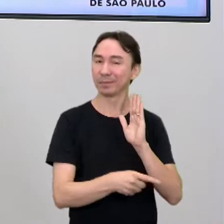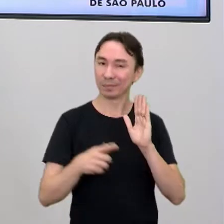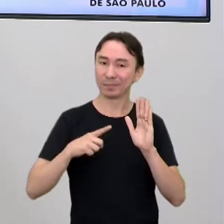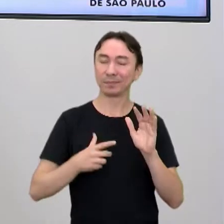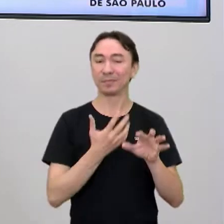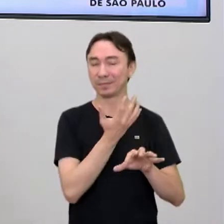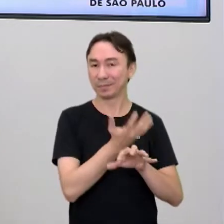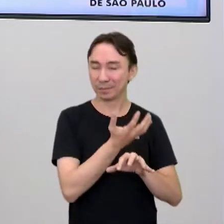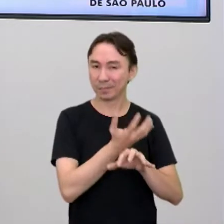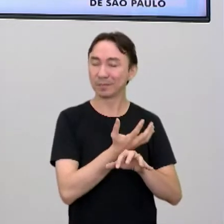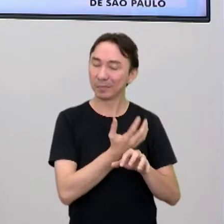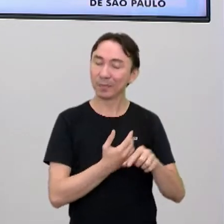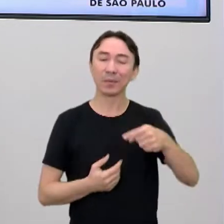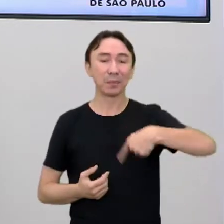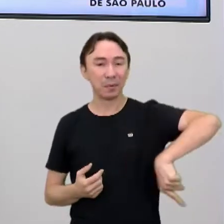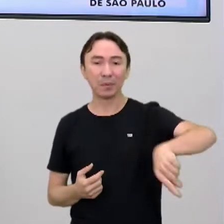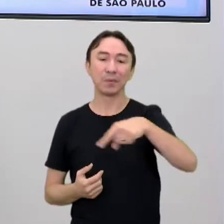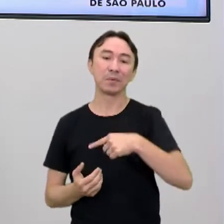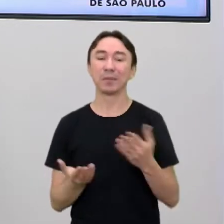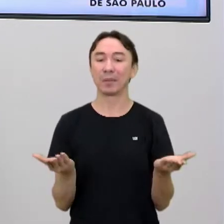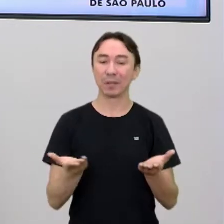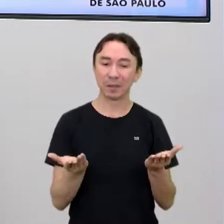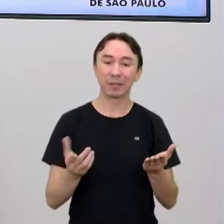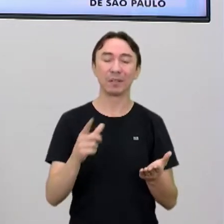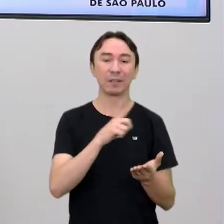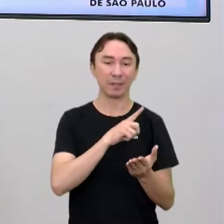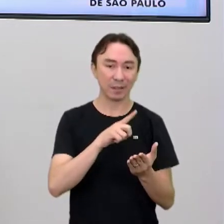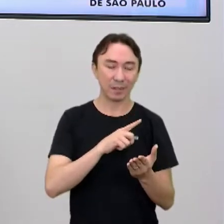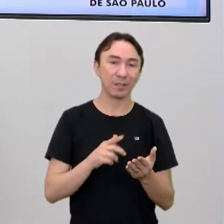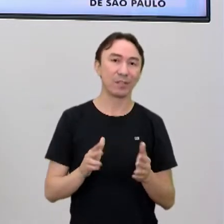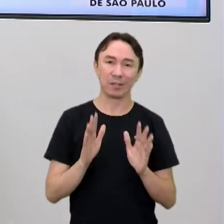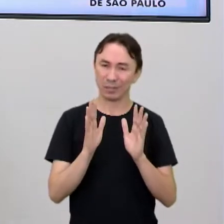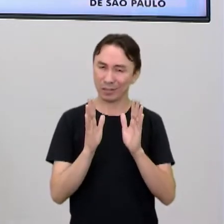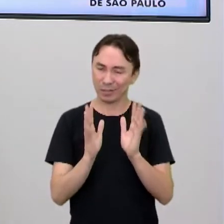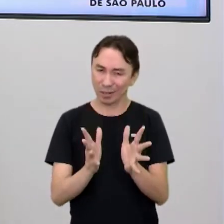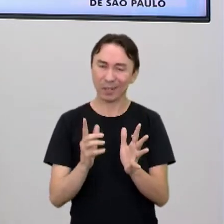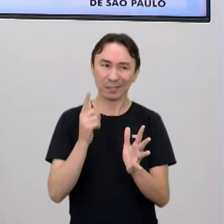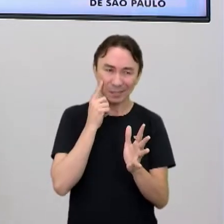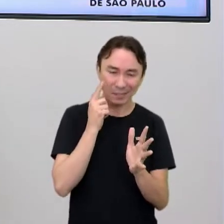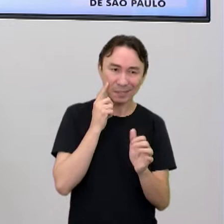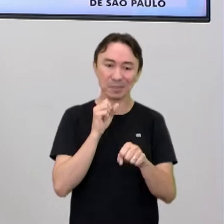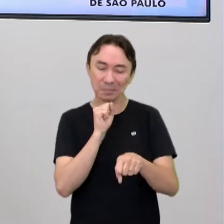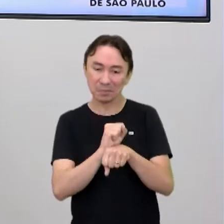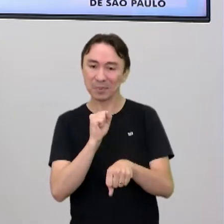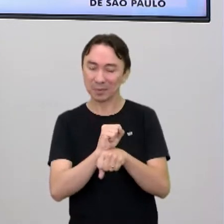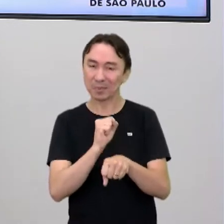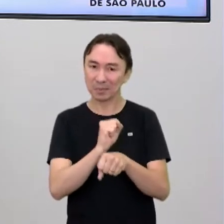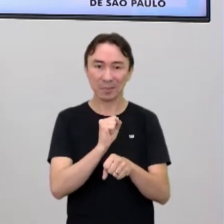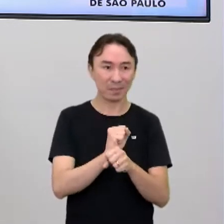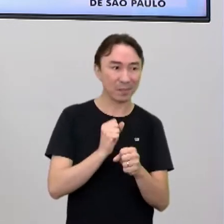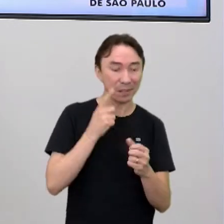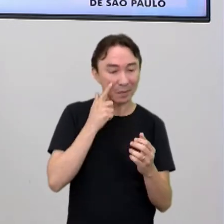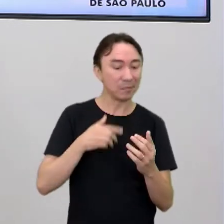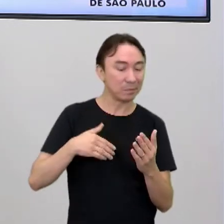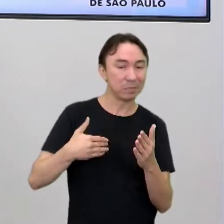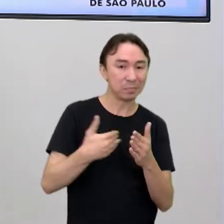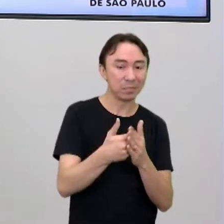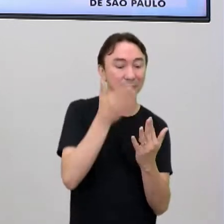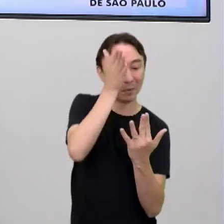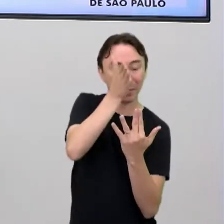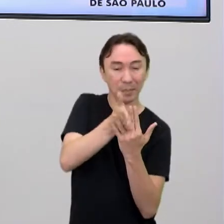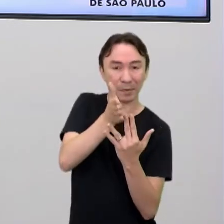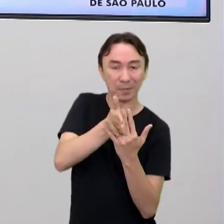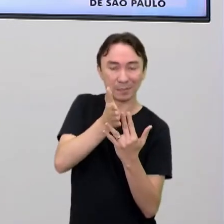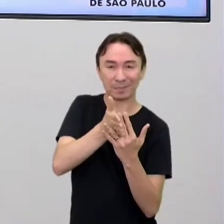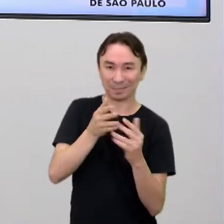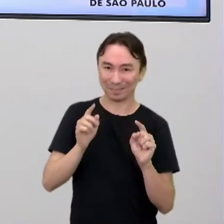trabalhando simultaneamente já no clima do recesso e aproveitando isso, no primeiro bimestre, a gente, como eu